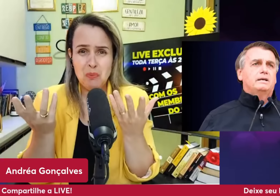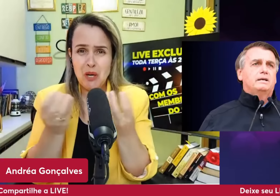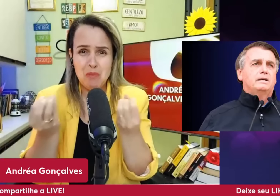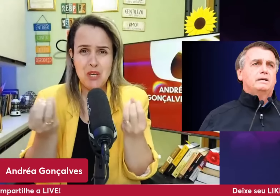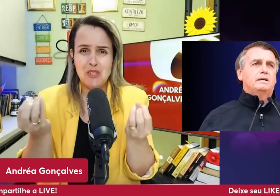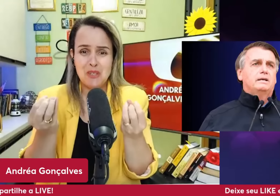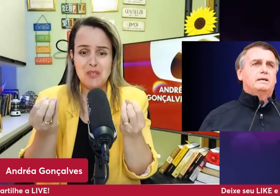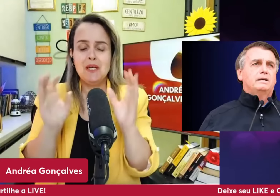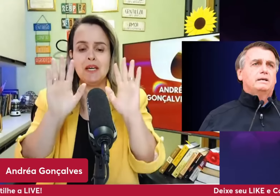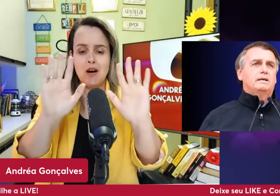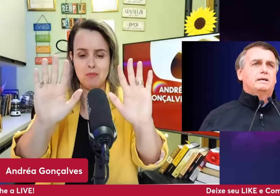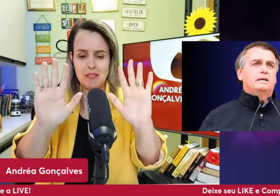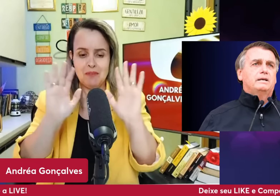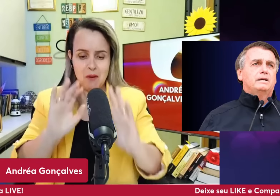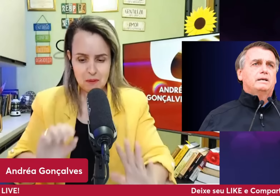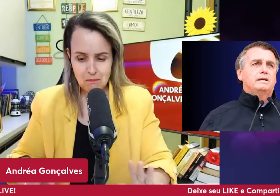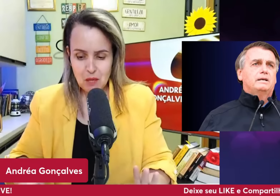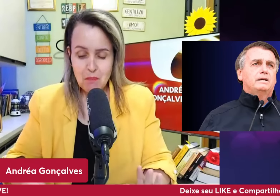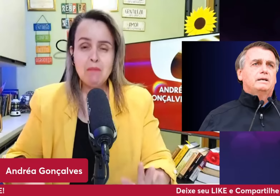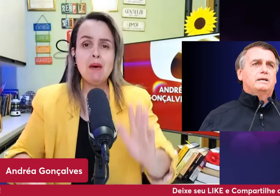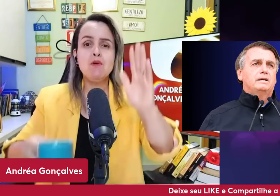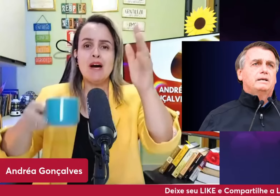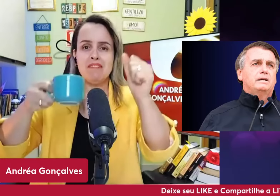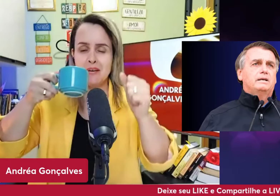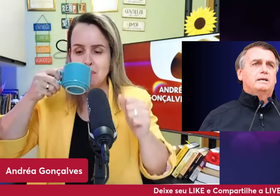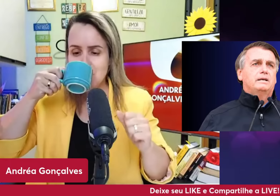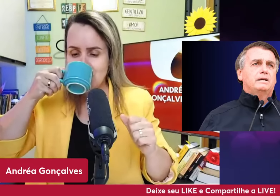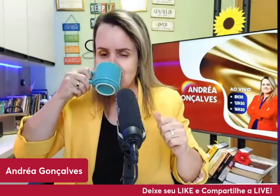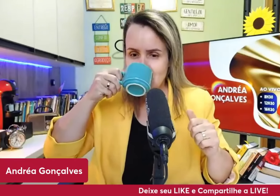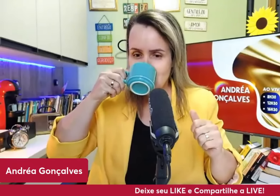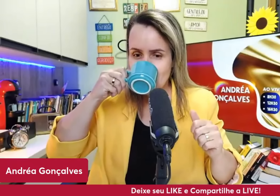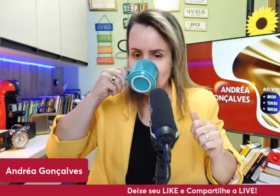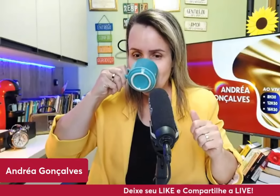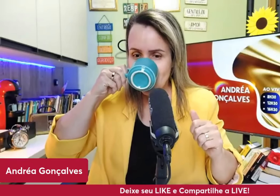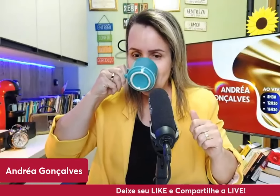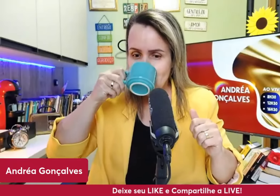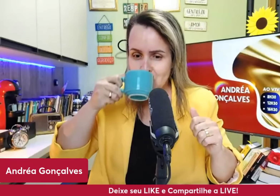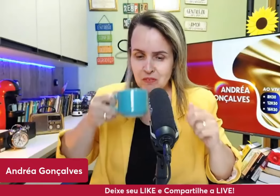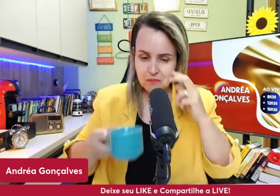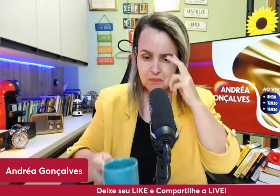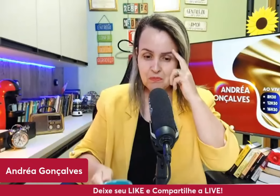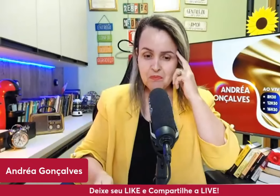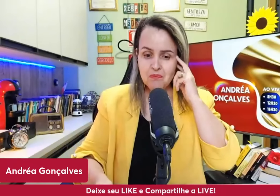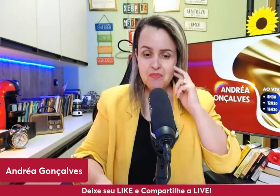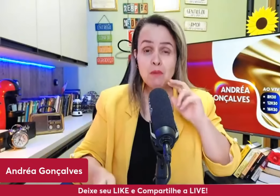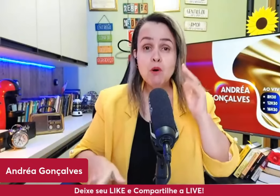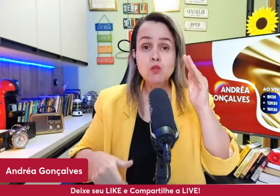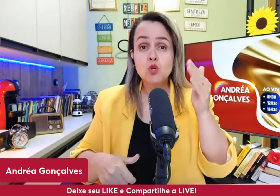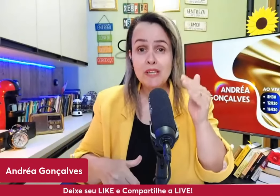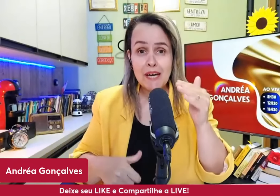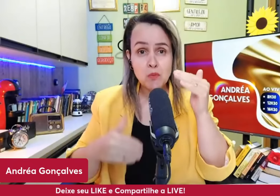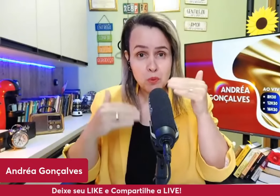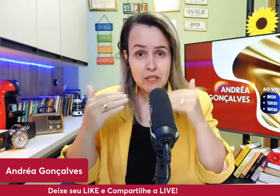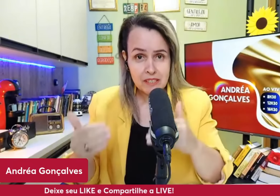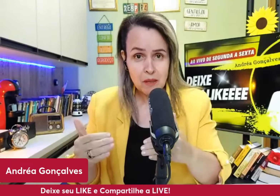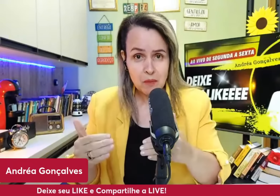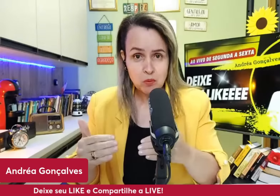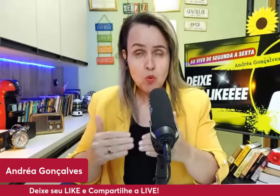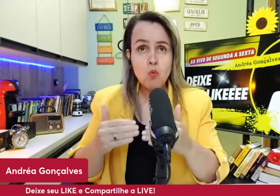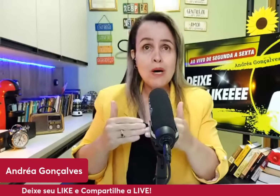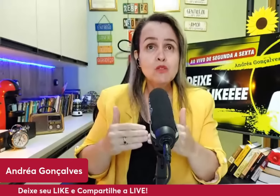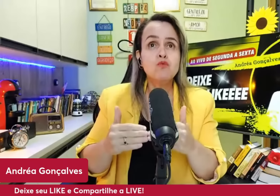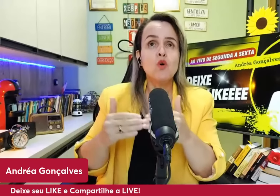tudo minha cabeça Calma calma bebe um café bebe um café bolsonaro por